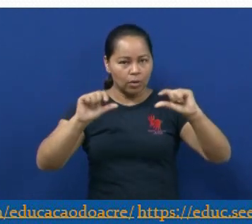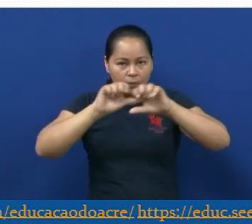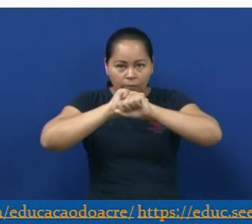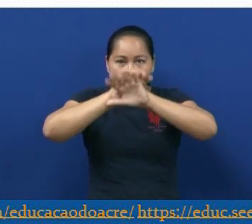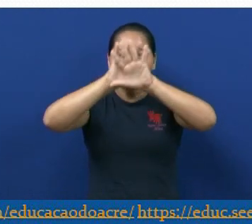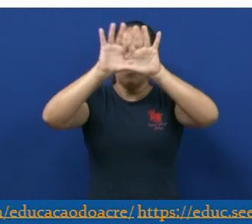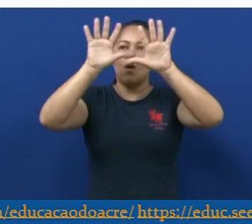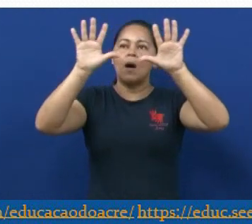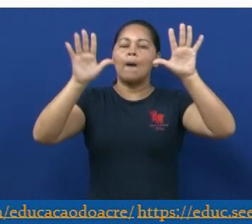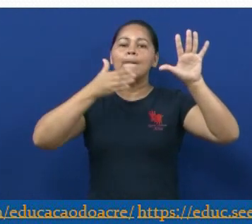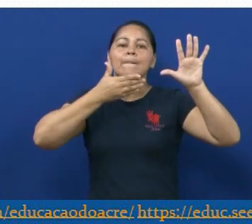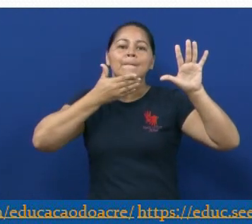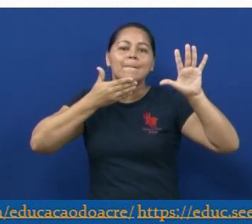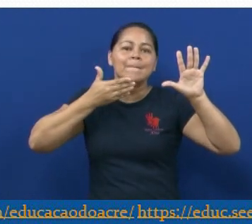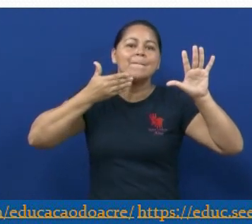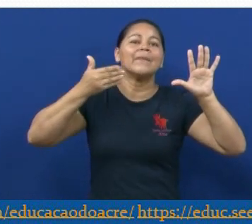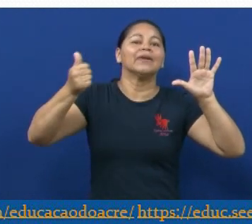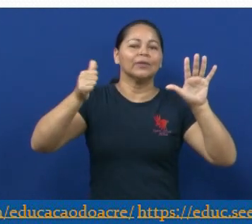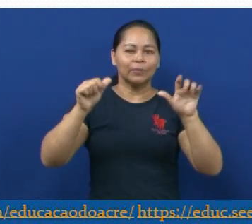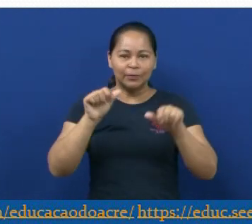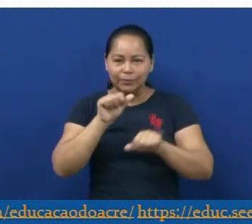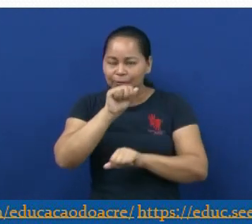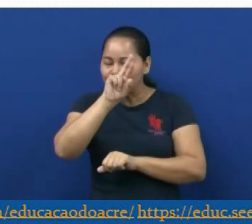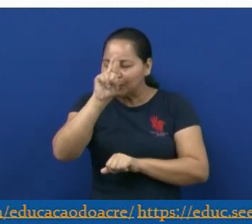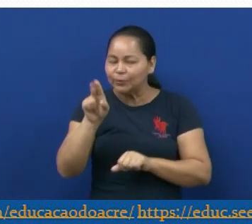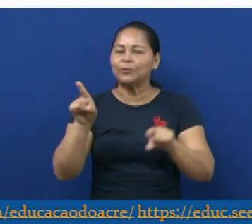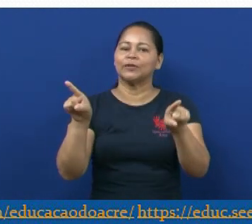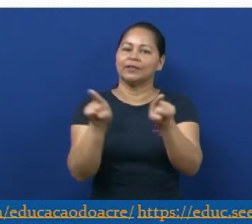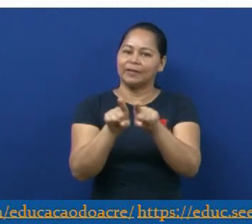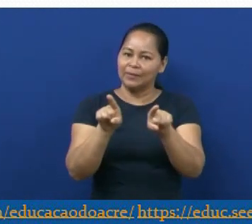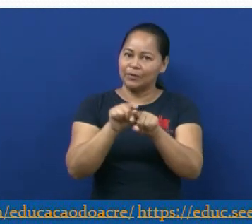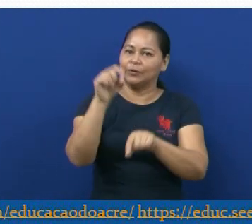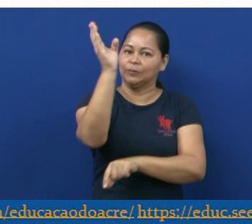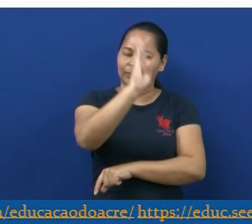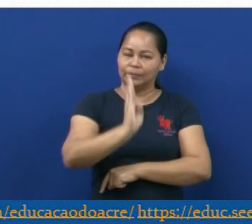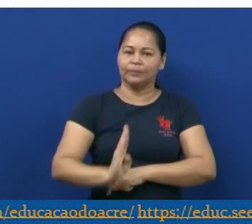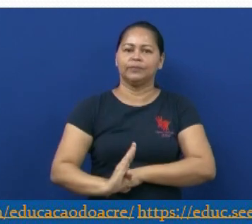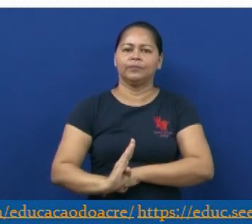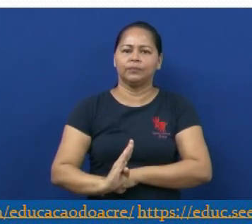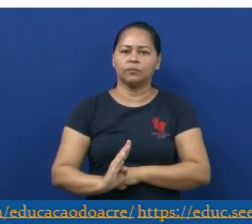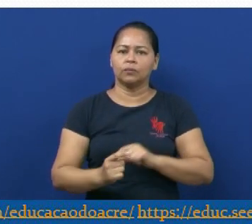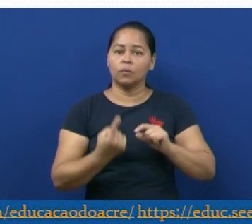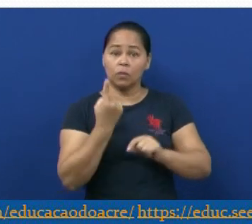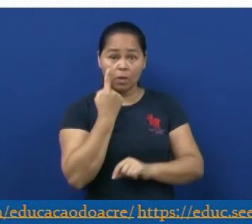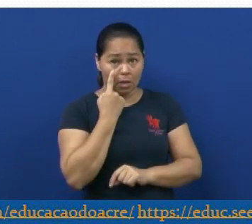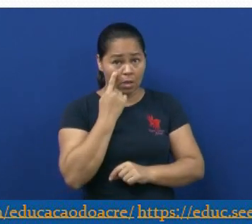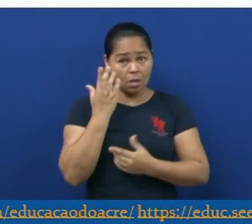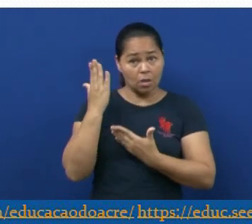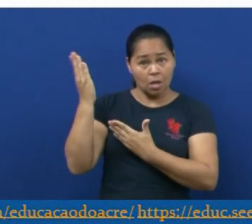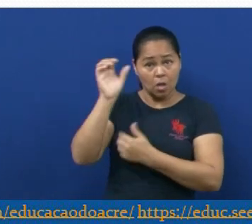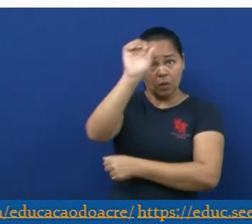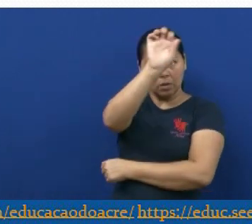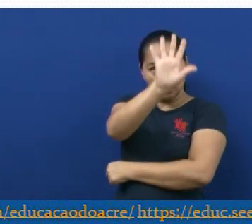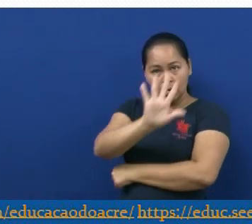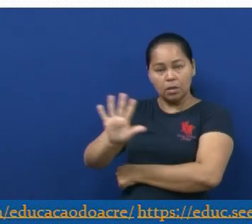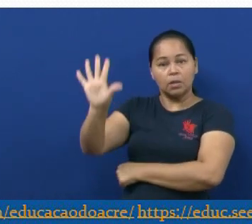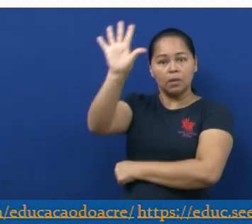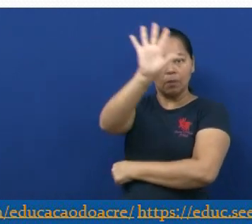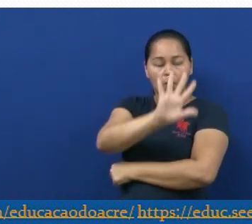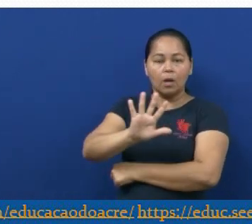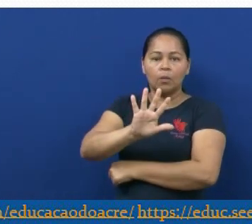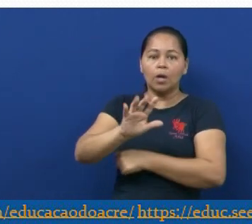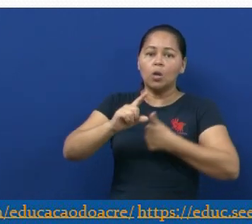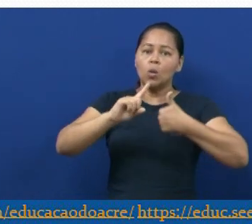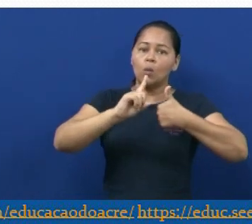melhorando assim a qualidade do ar em algumas capitais brasileiras. Nesse mapa que nós podemos observar, no